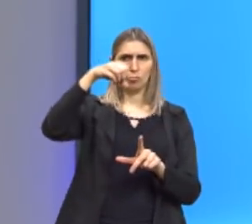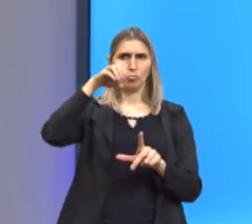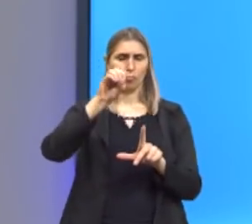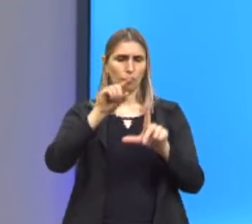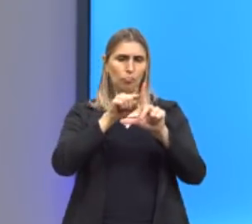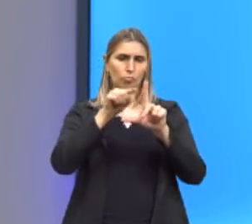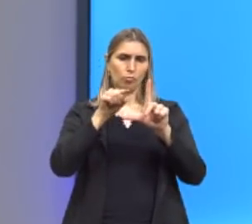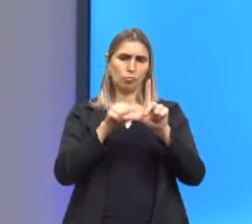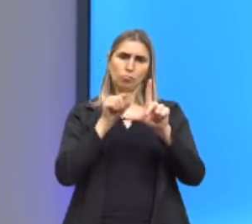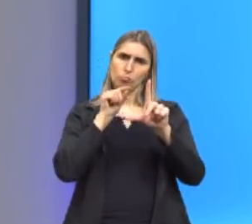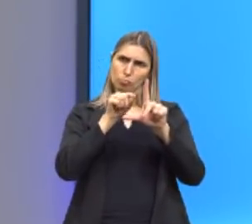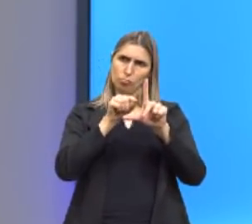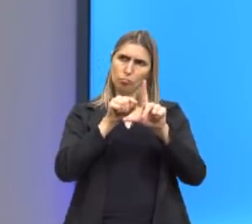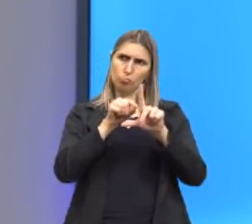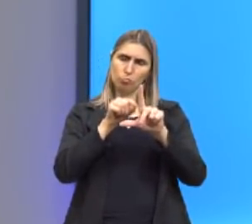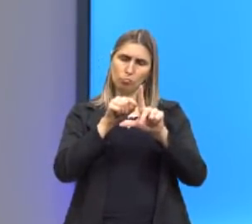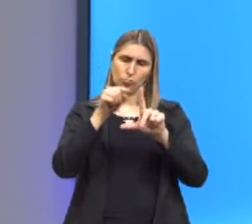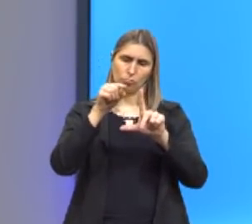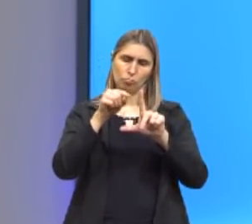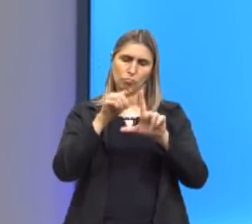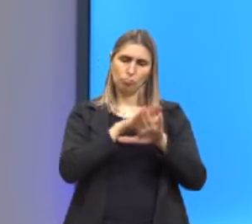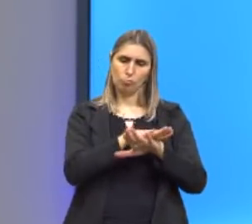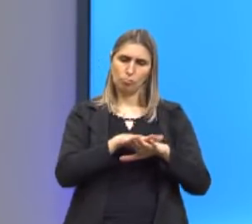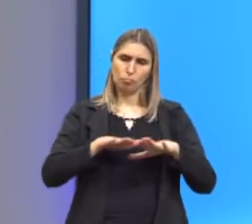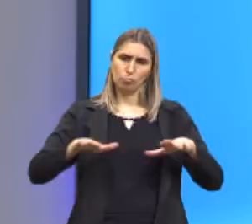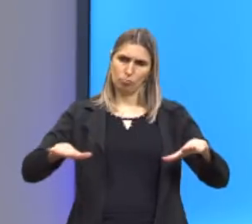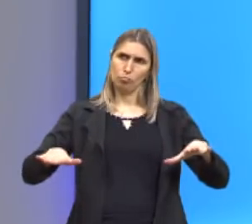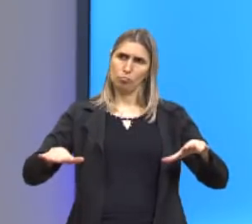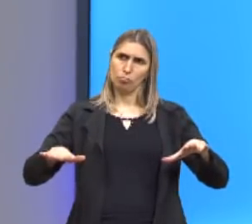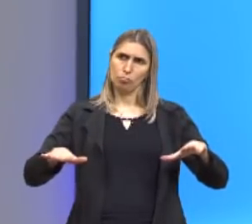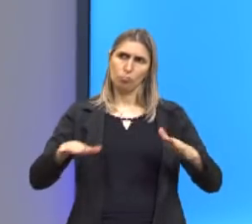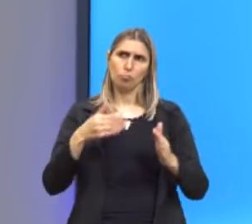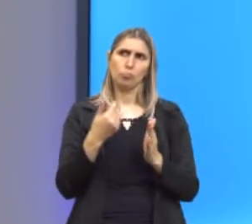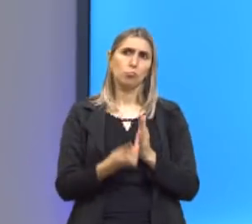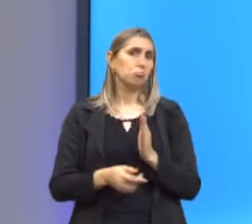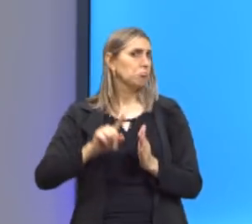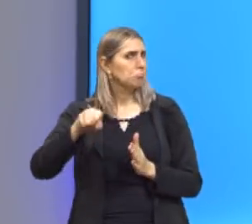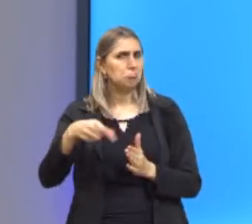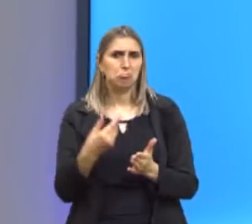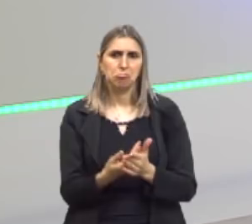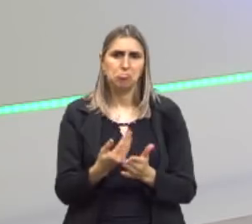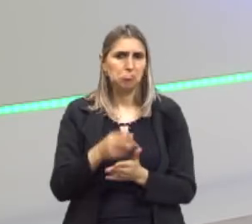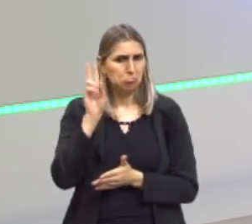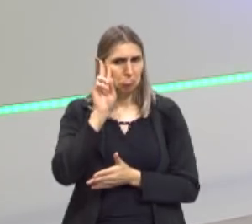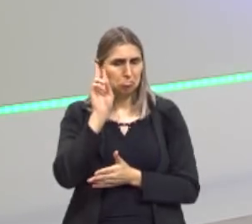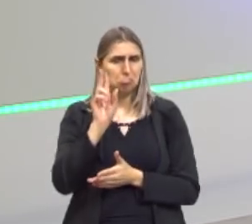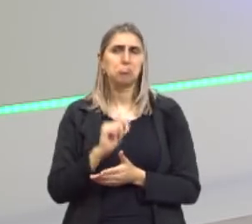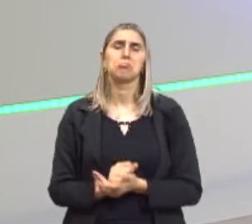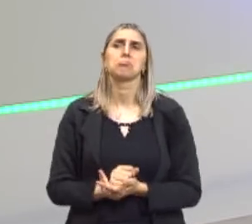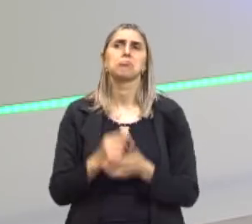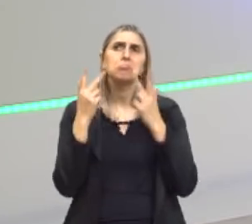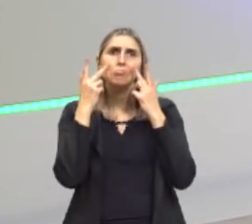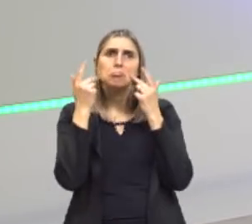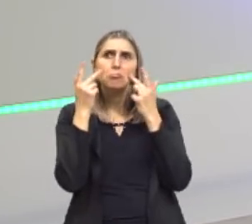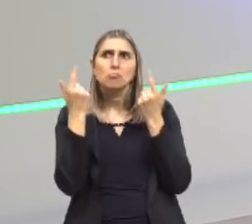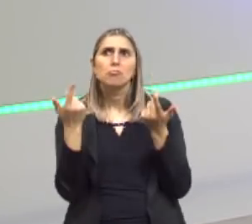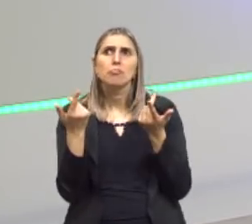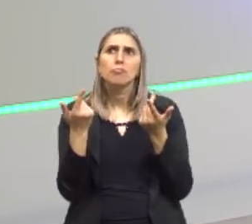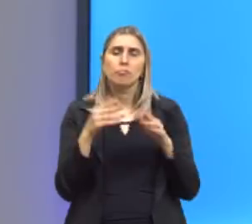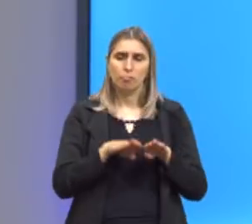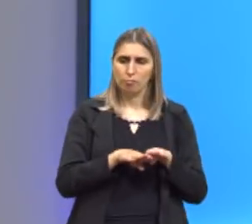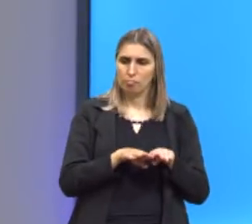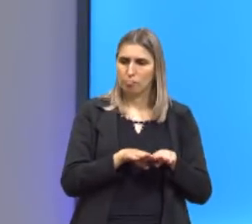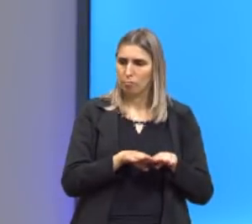graus com a superfície. É. Perdeu as outras aulas? Não lembro o que é a normal. Normal é uma